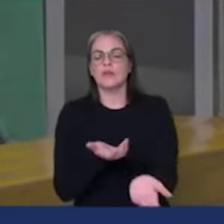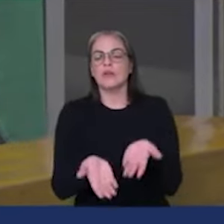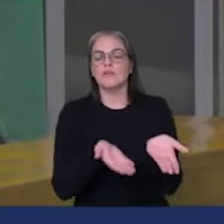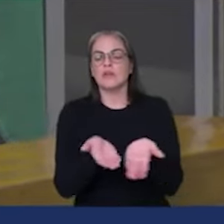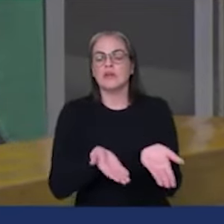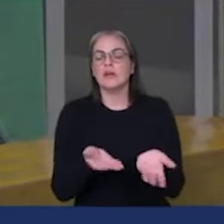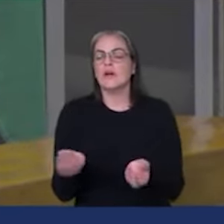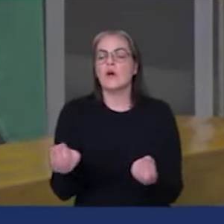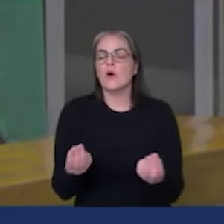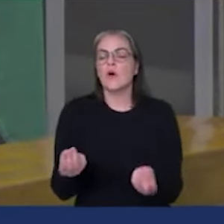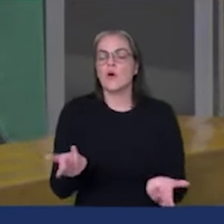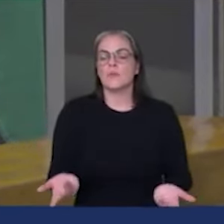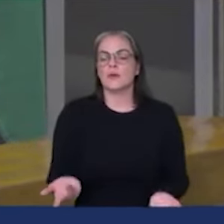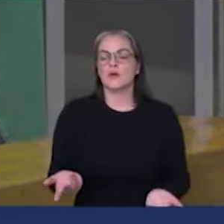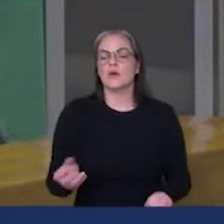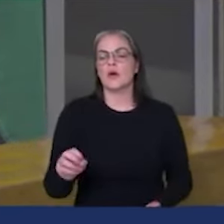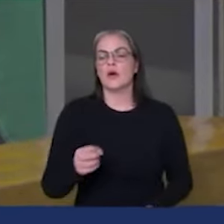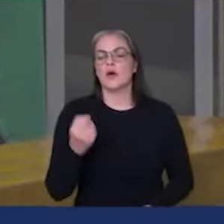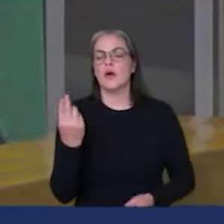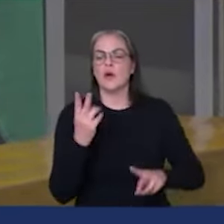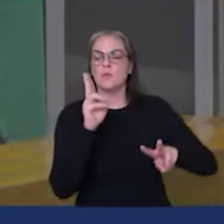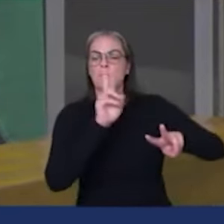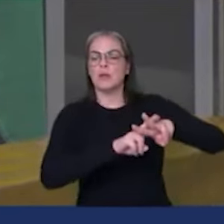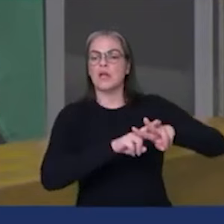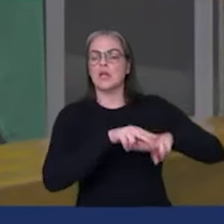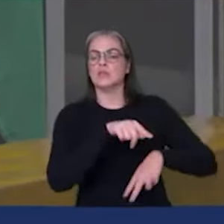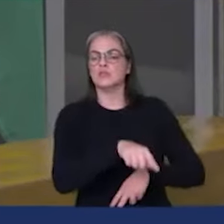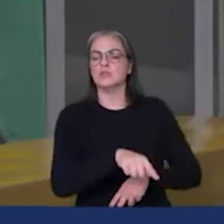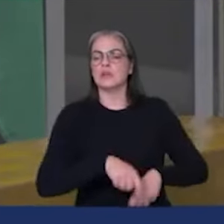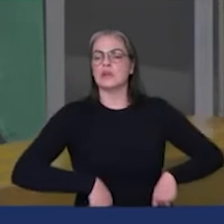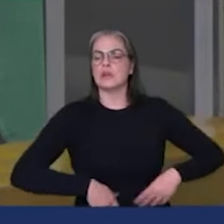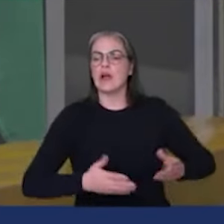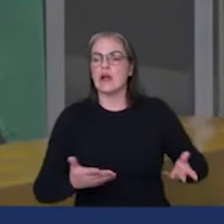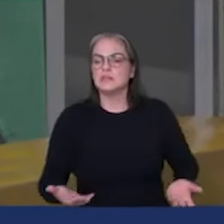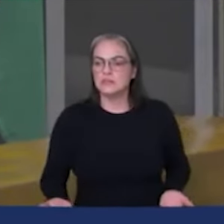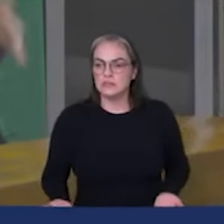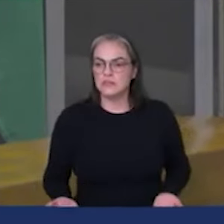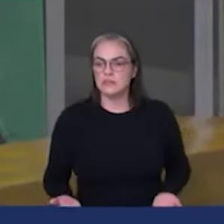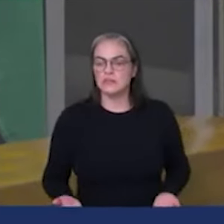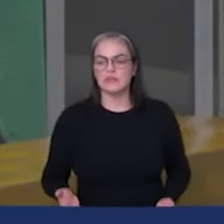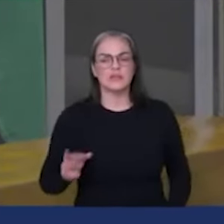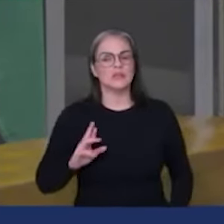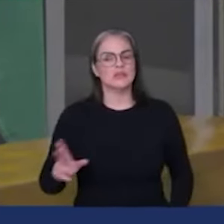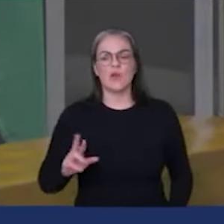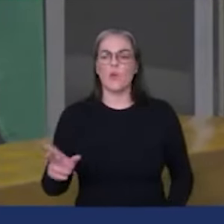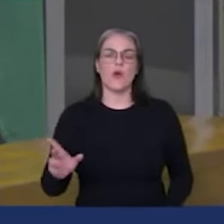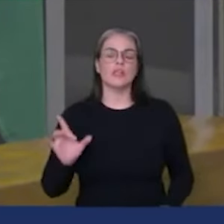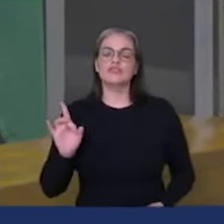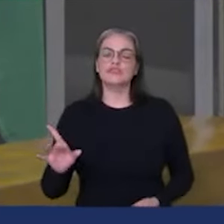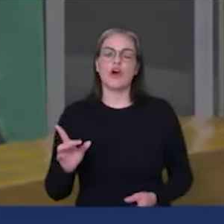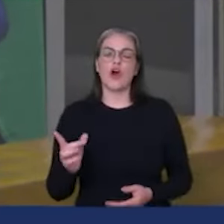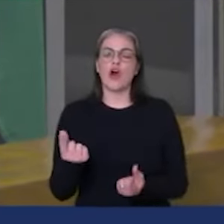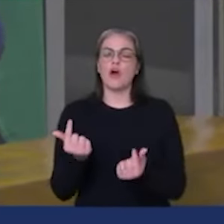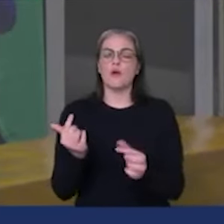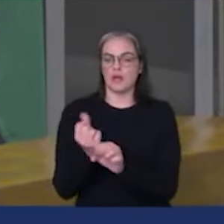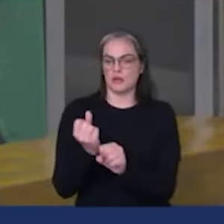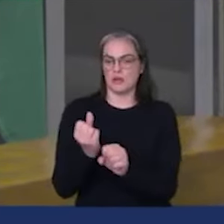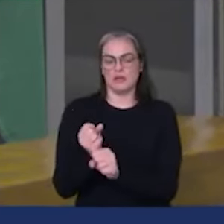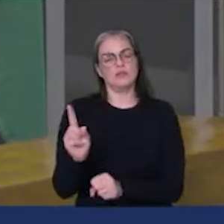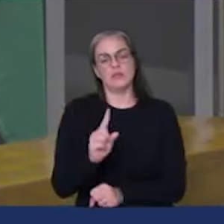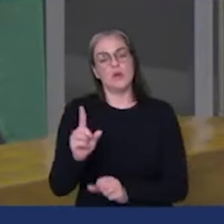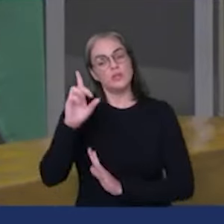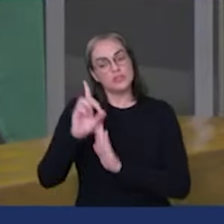quanto custa a diária de um presidiário? Não é sobre botar esses números na ponta do lápis, é sobre o direito à qualidade